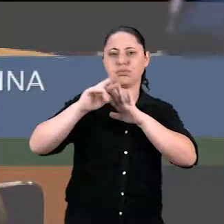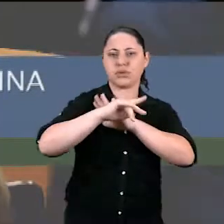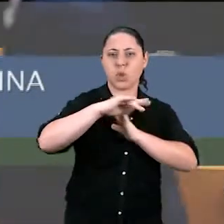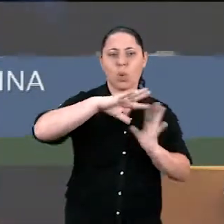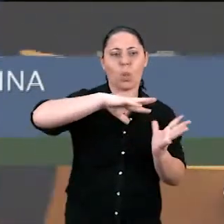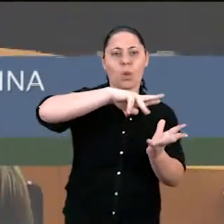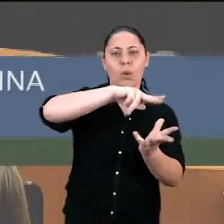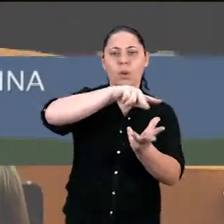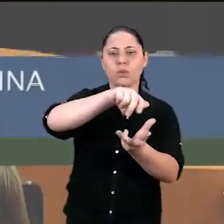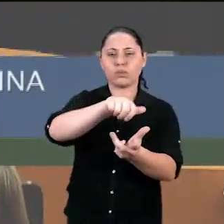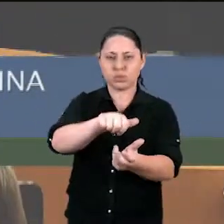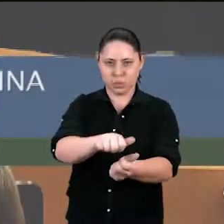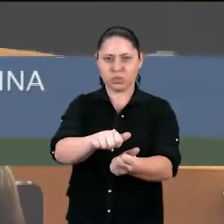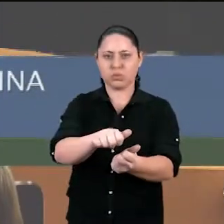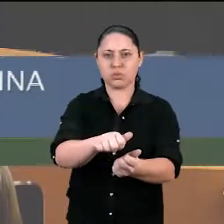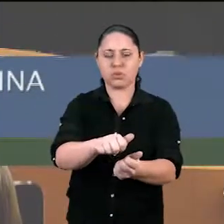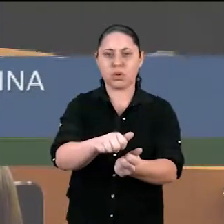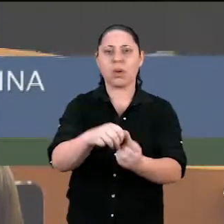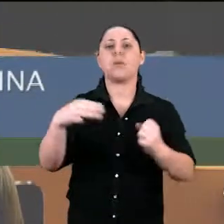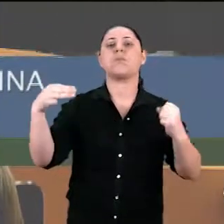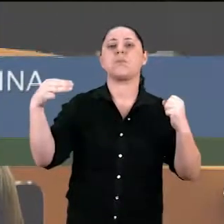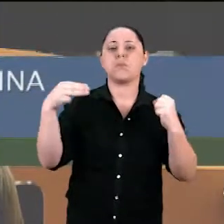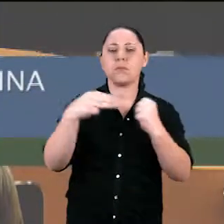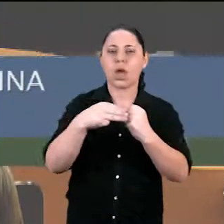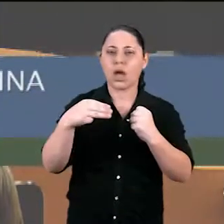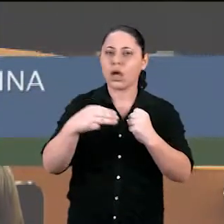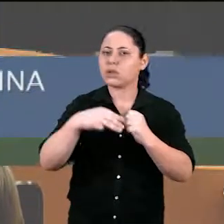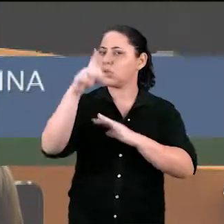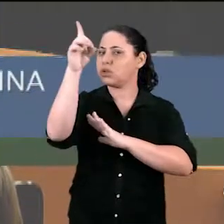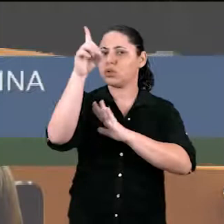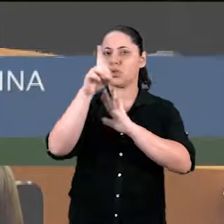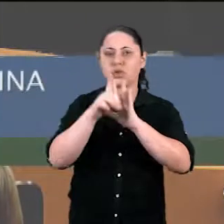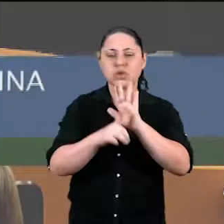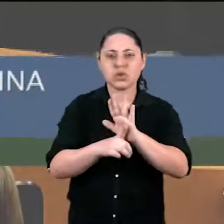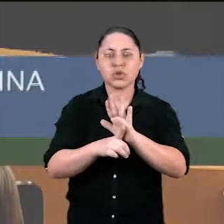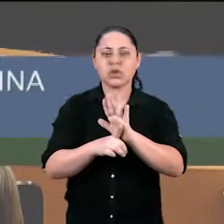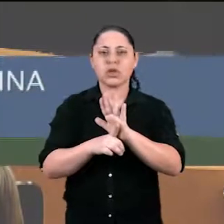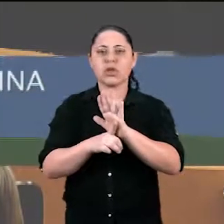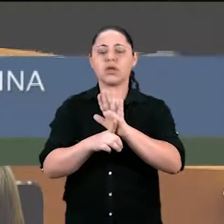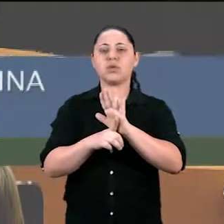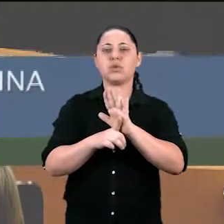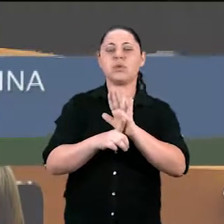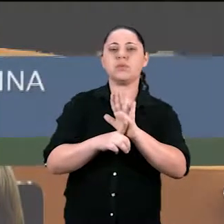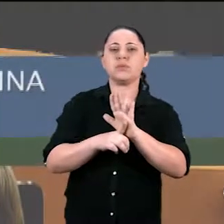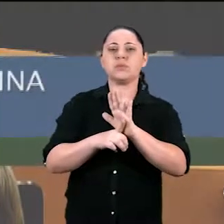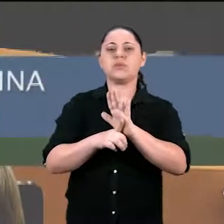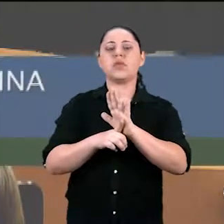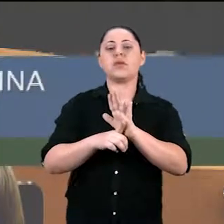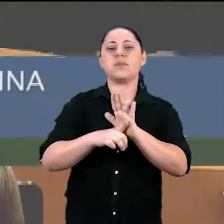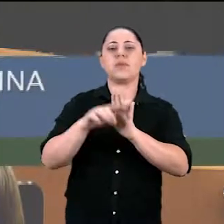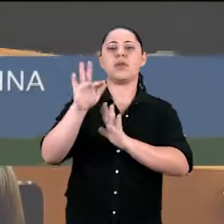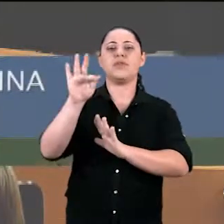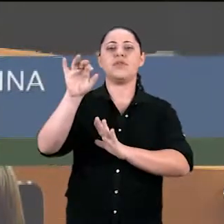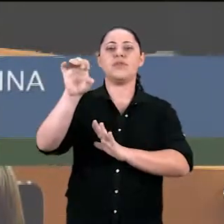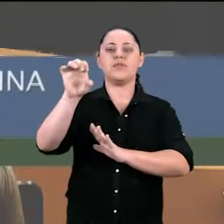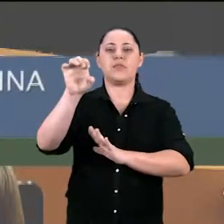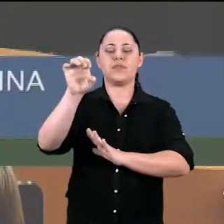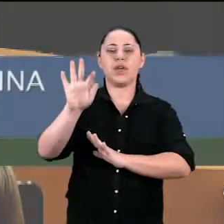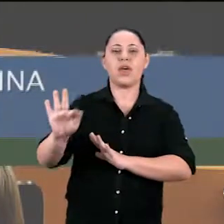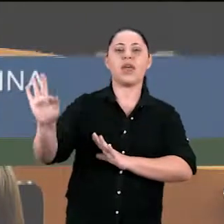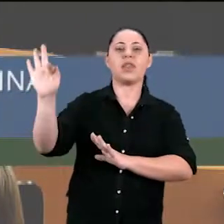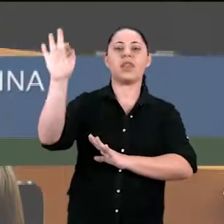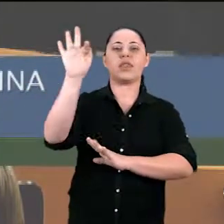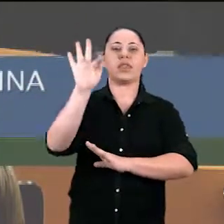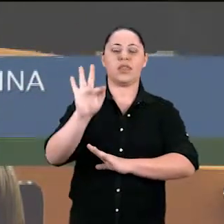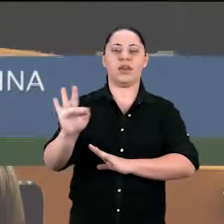do TRF da Primeira Região, mestre em Direito pela Universidade Federal de Pernambuco, doutor em Direito pela Universidade de Santa